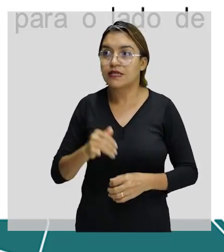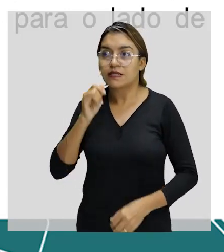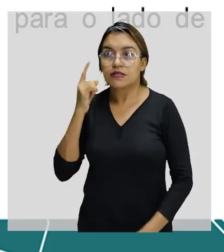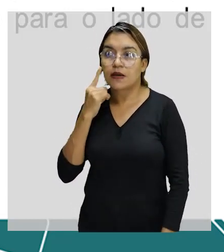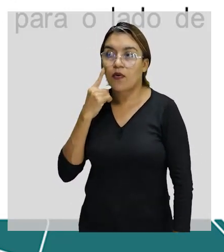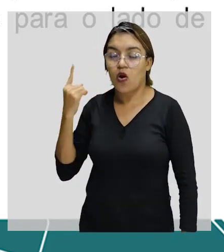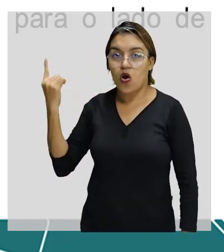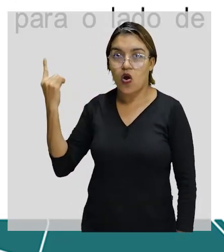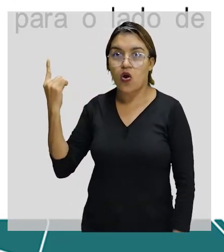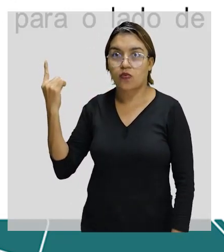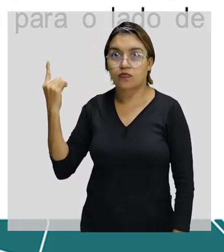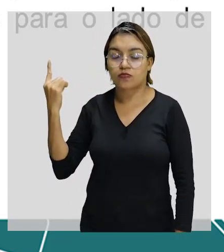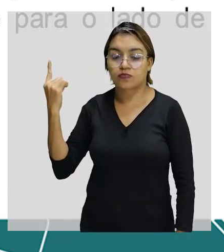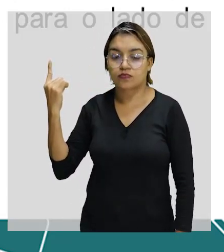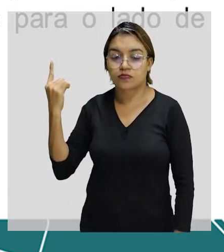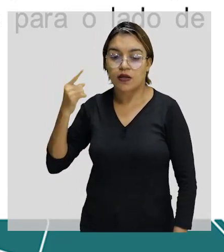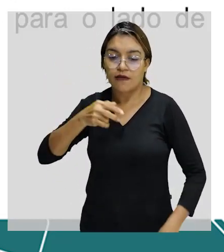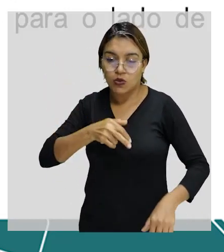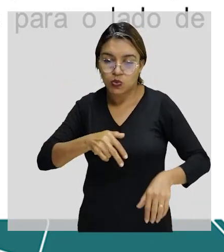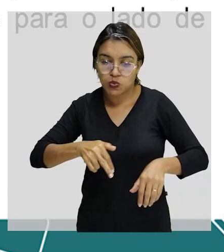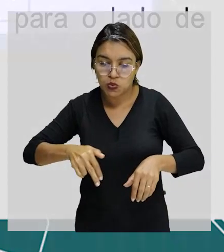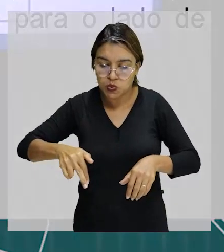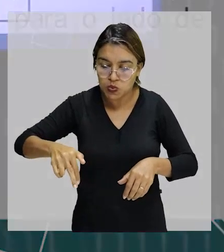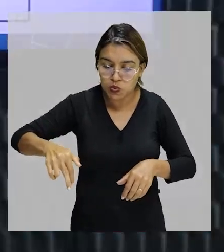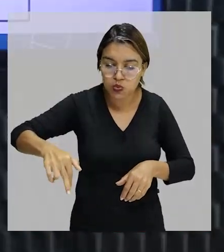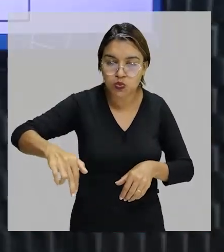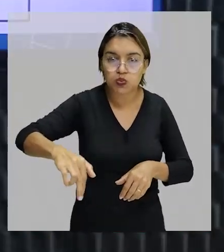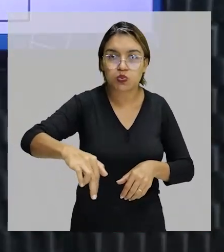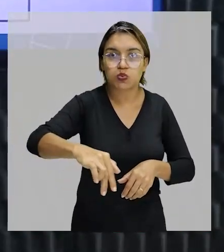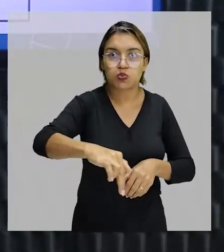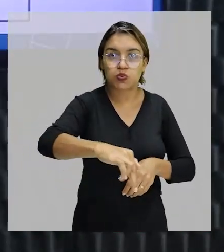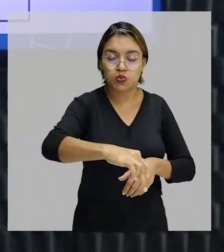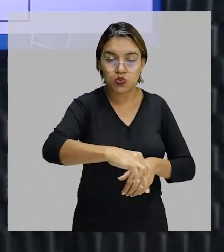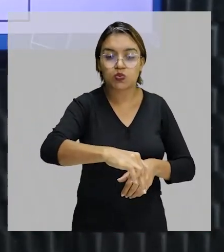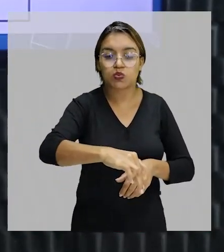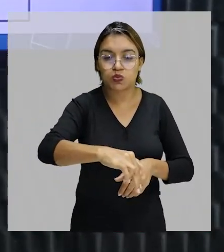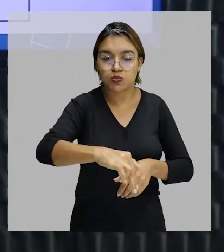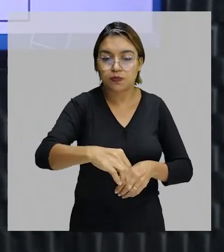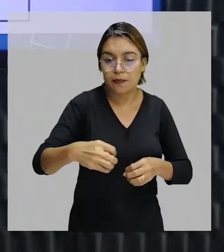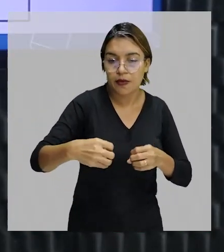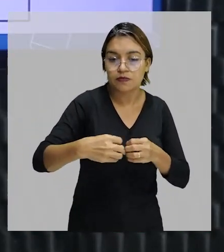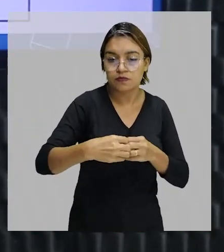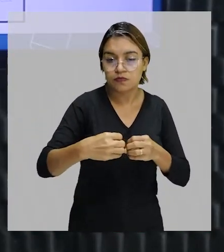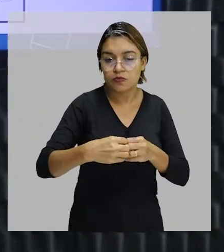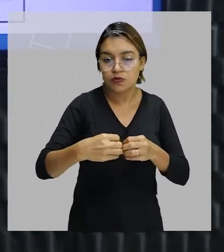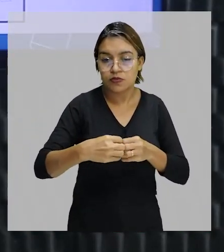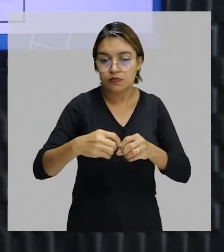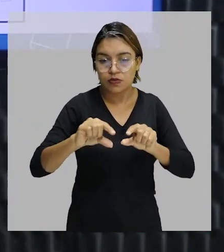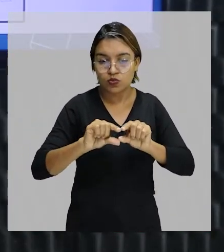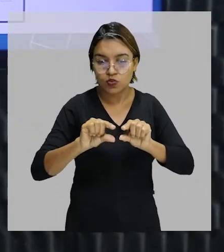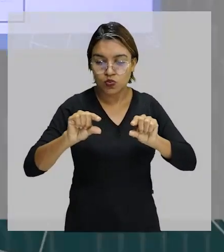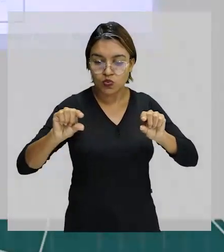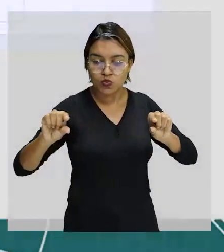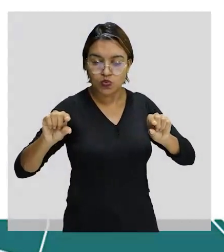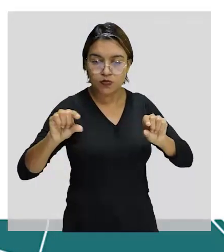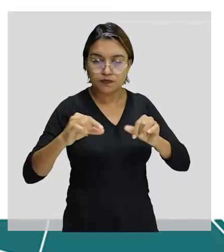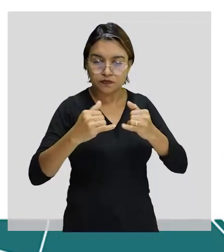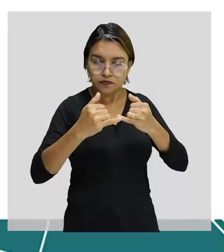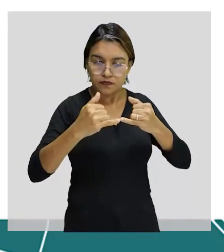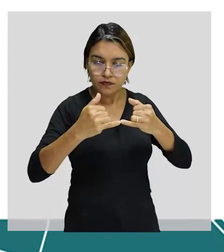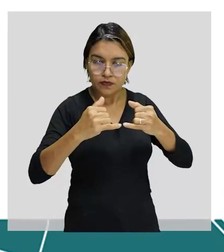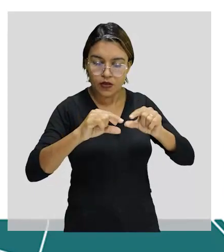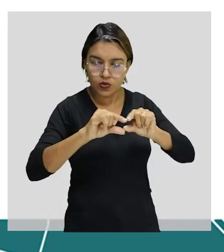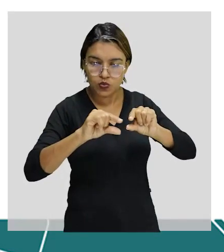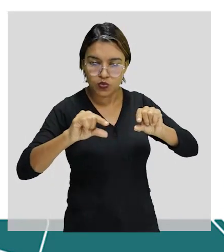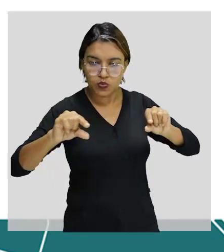ó, parecendo um J, traça tipo um J no chão, para se aproximar do sarrafo. Temos a